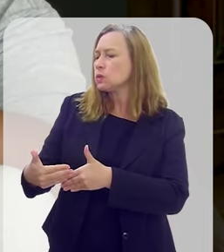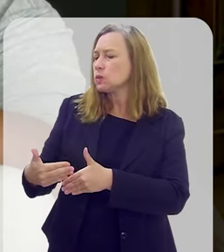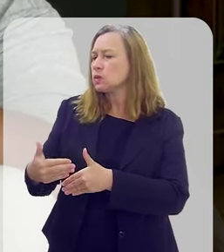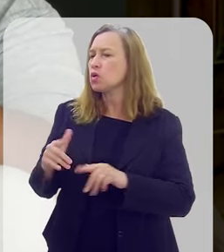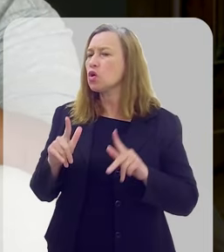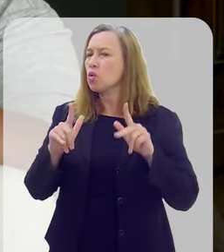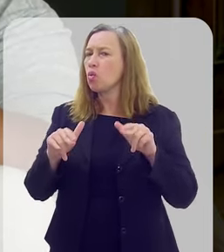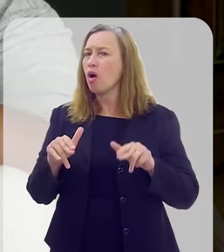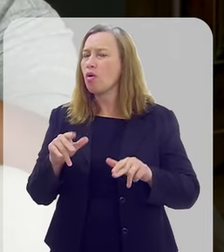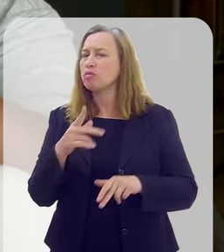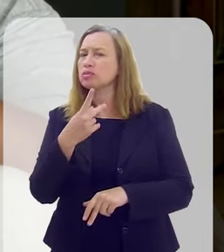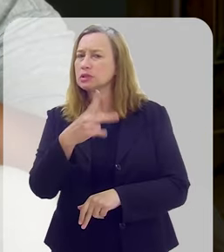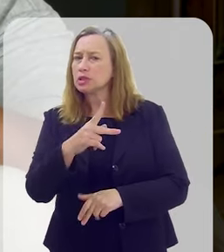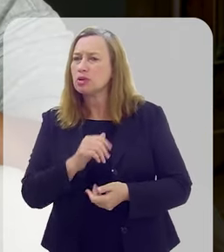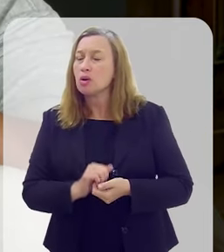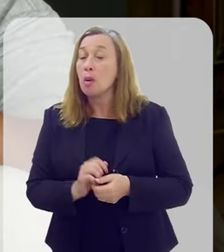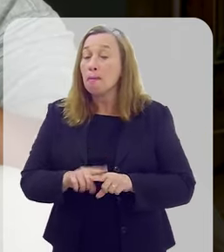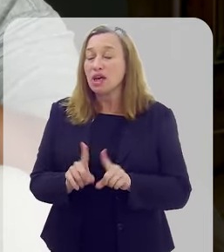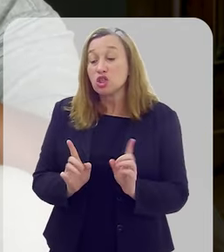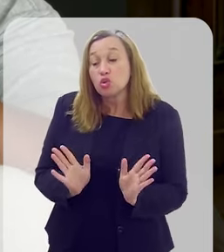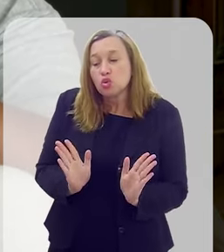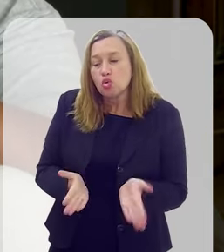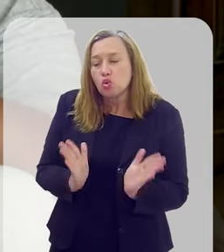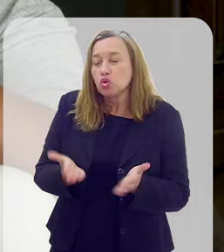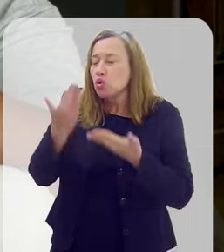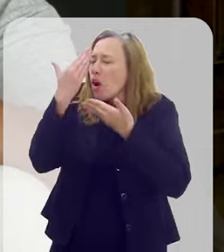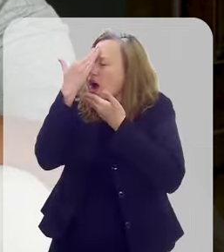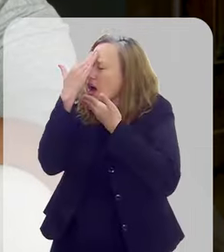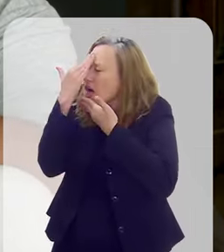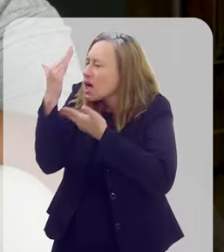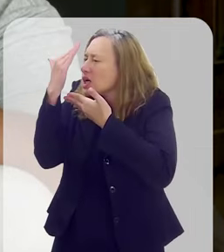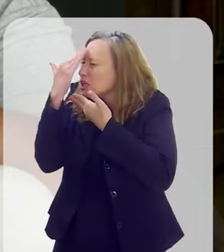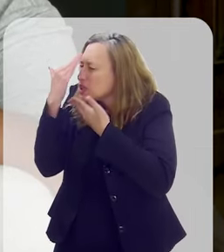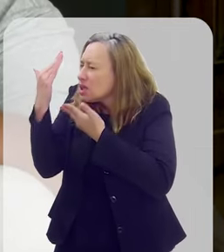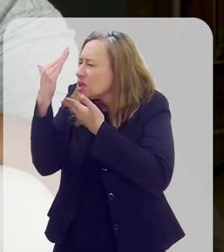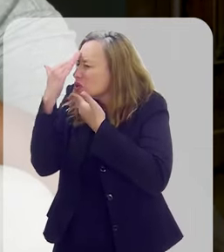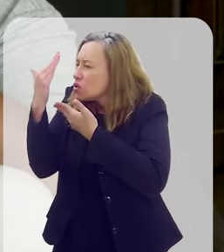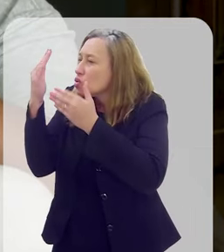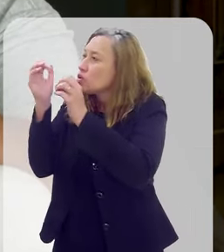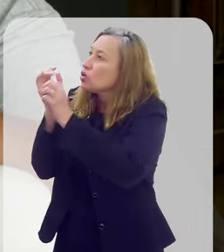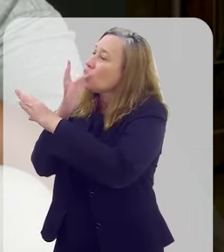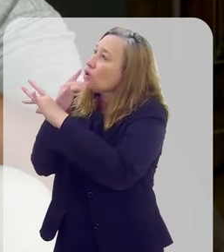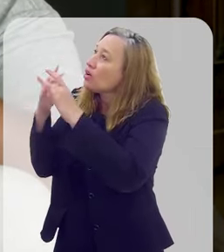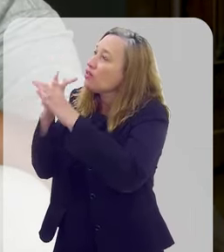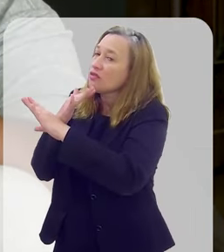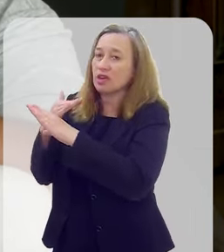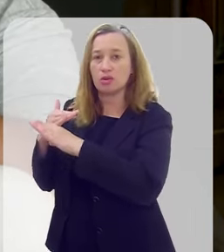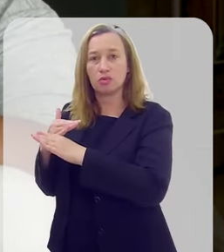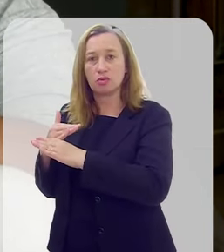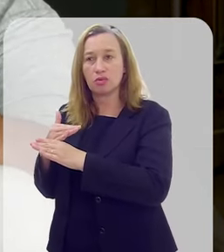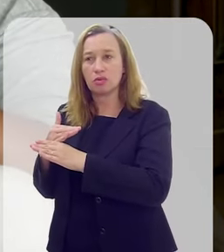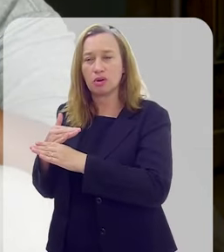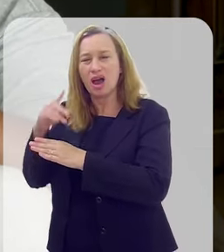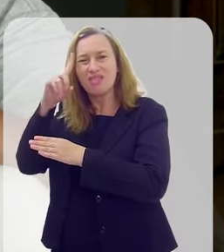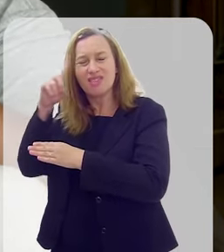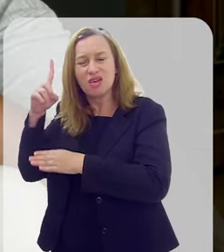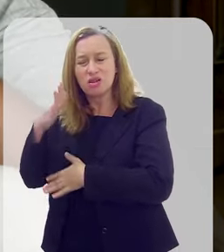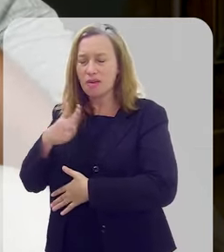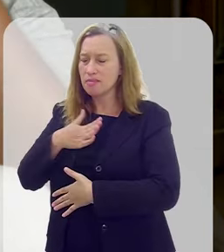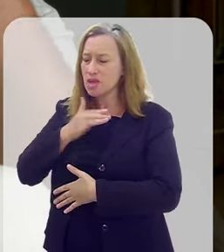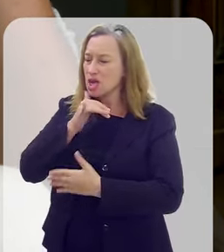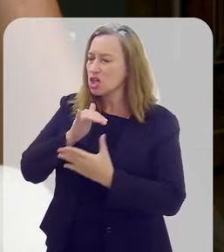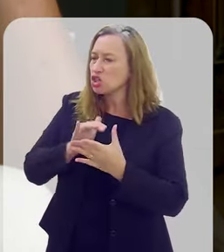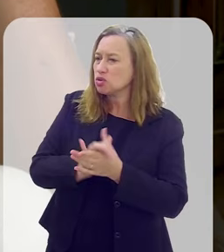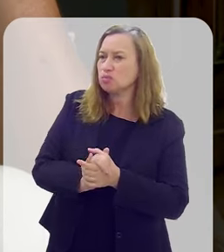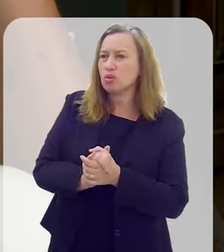processo mais ou menos como esse não é e hoje eu agradeço e glorifico muito a minha mulher